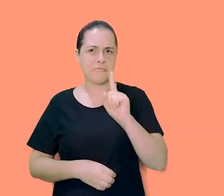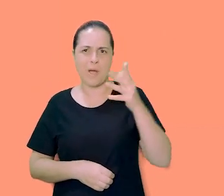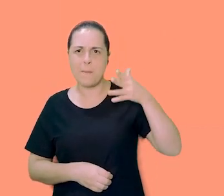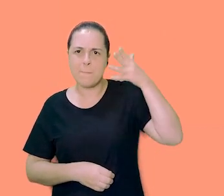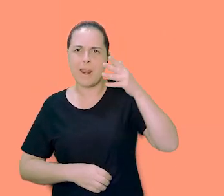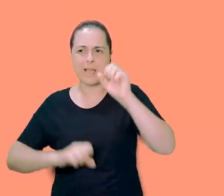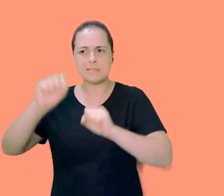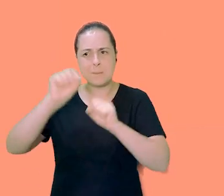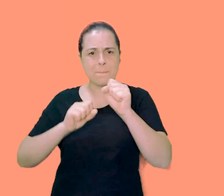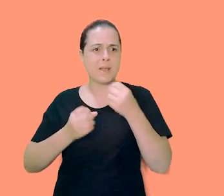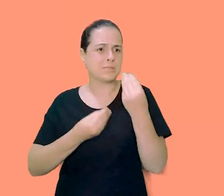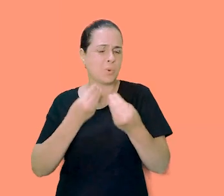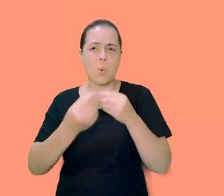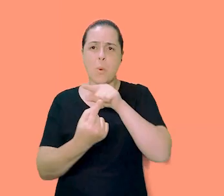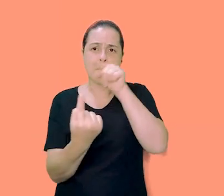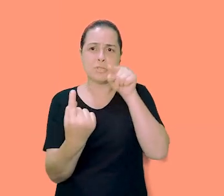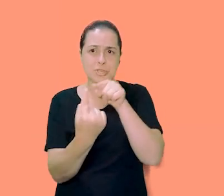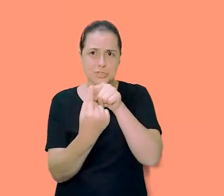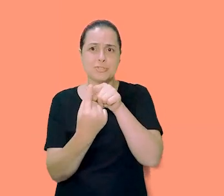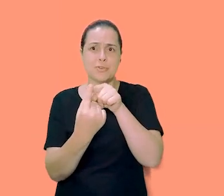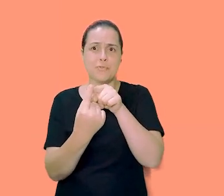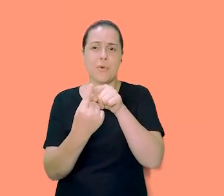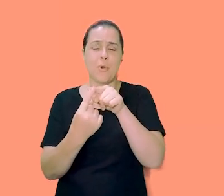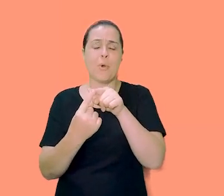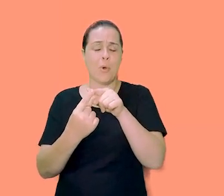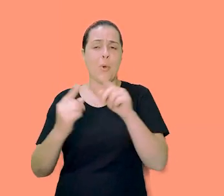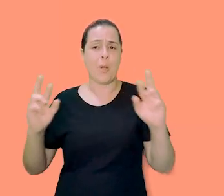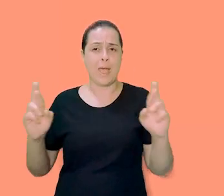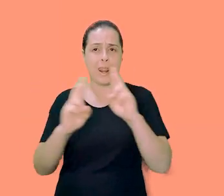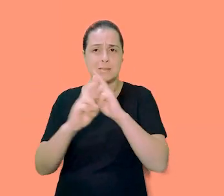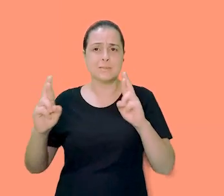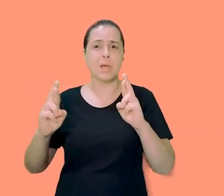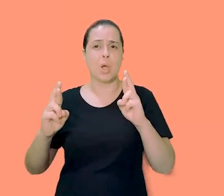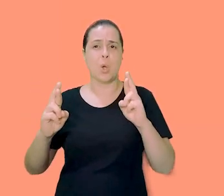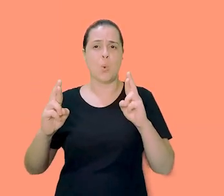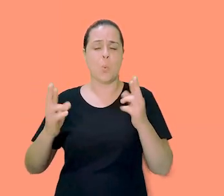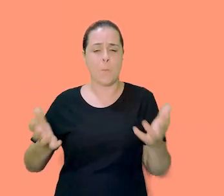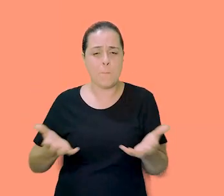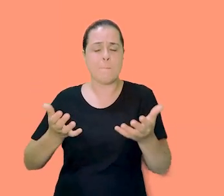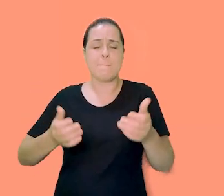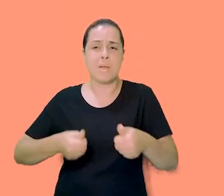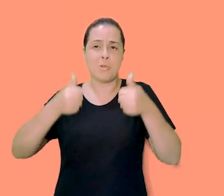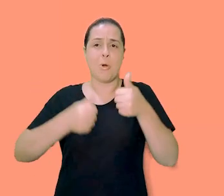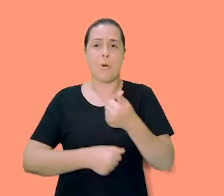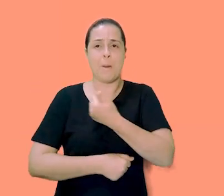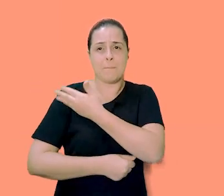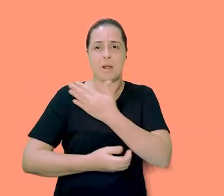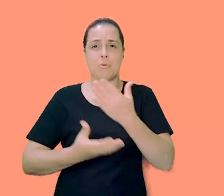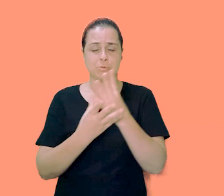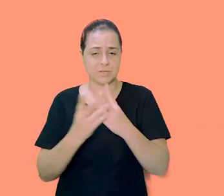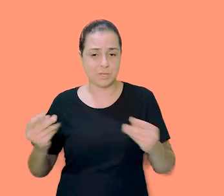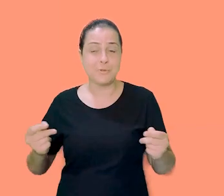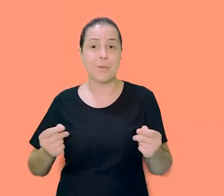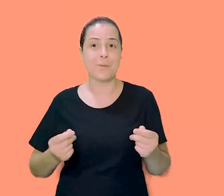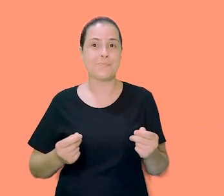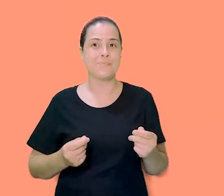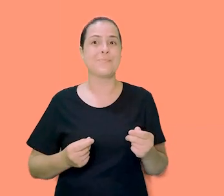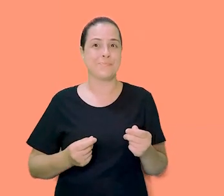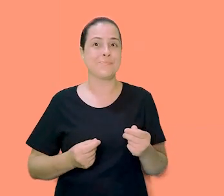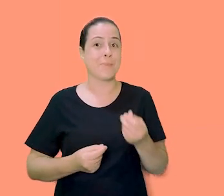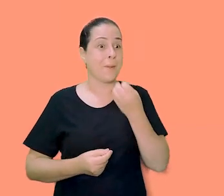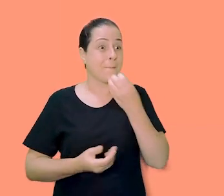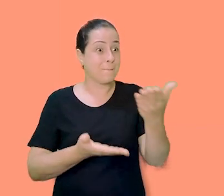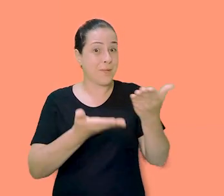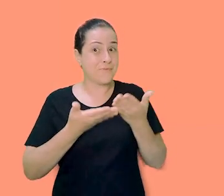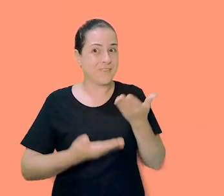gente melhore as nossas relações, quebre preconceitos e se prepare para receber as pessoas com deficiência. Lac, muito